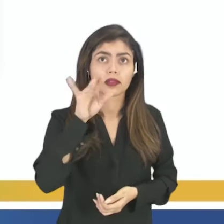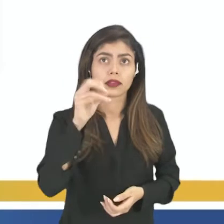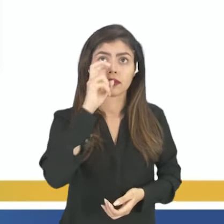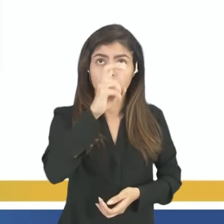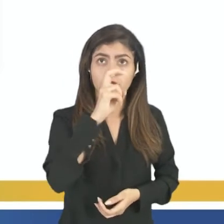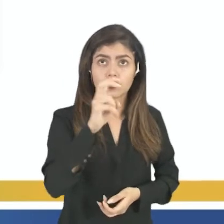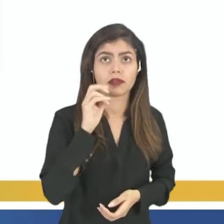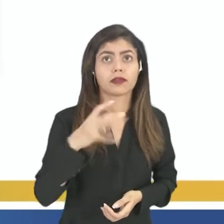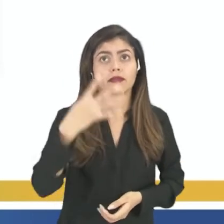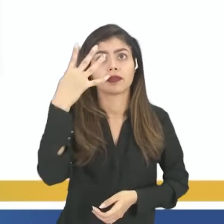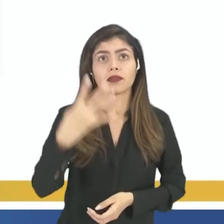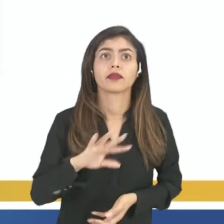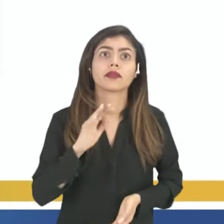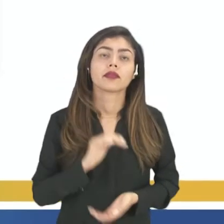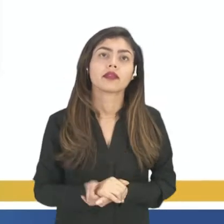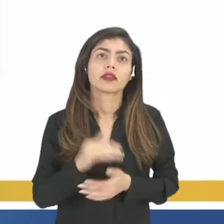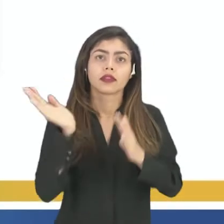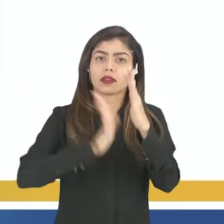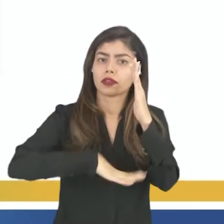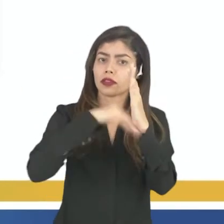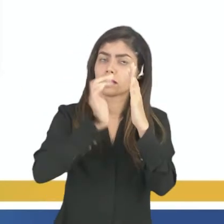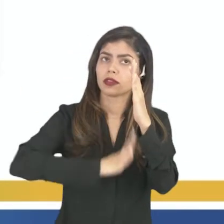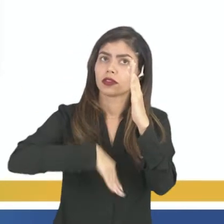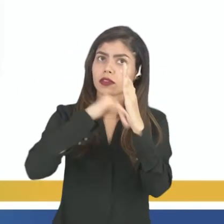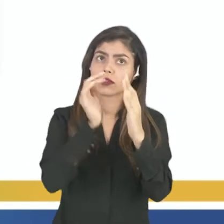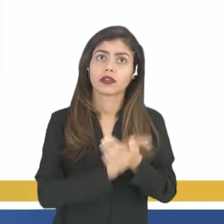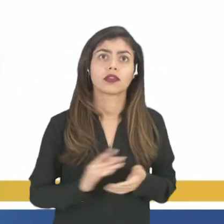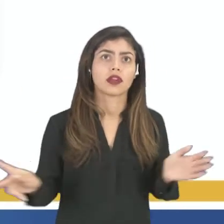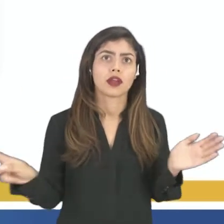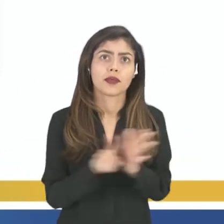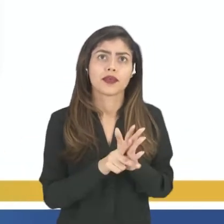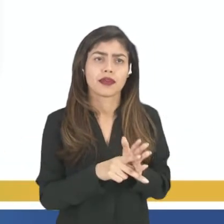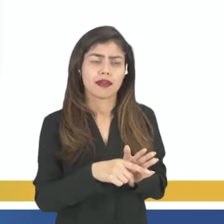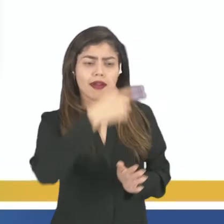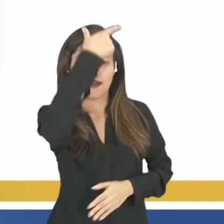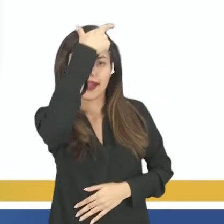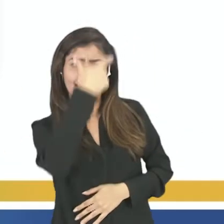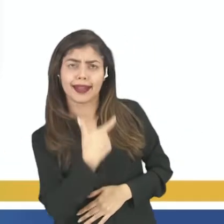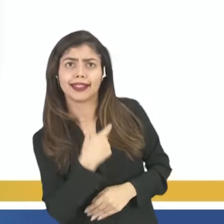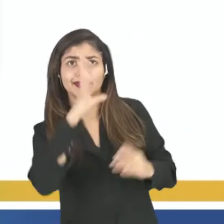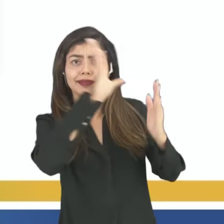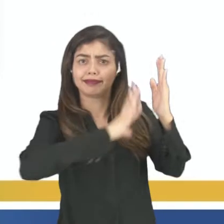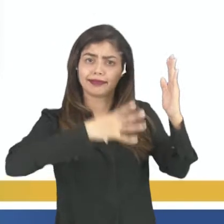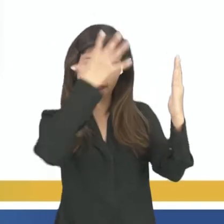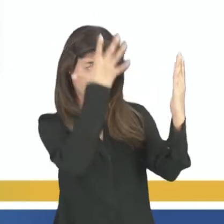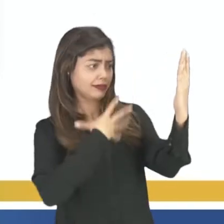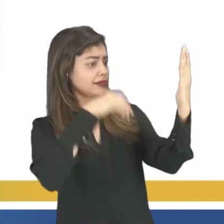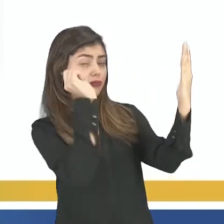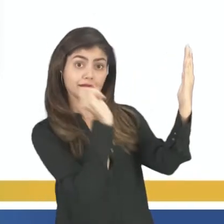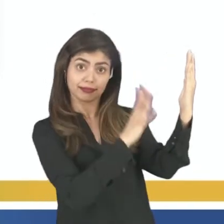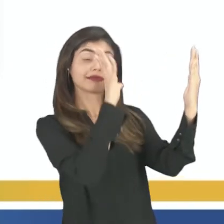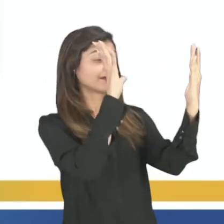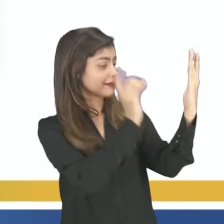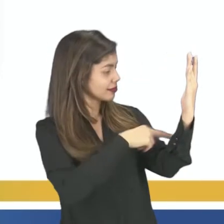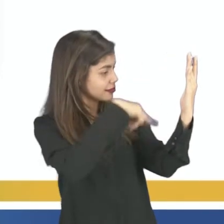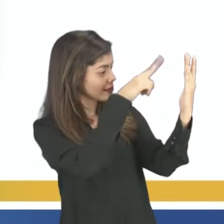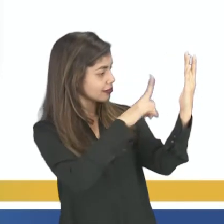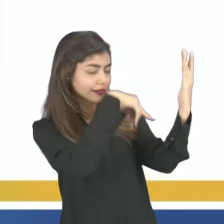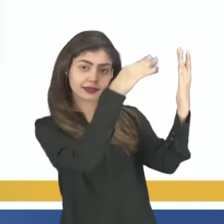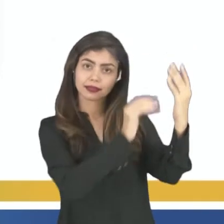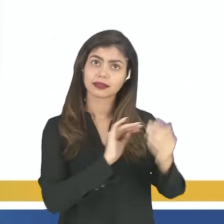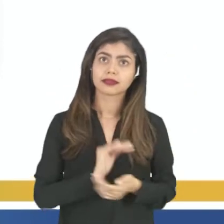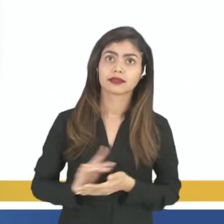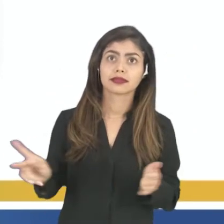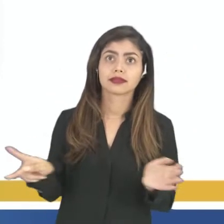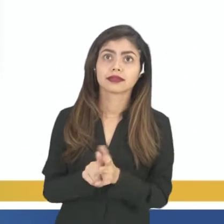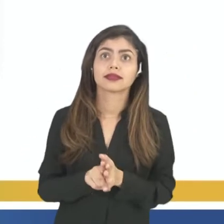de 5 quadros, Urey pintou a si mesmo, pintando a si mesmo, e em seguida a si mesmo, pintando a si